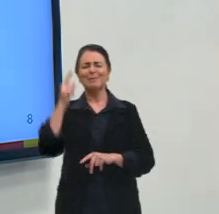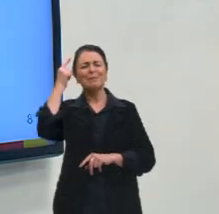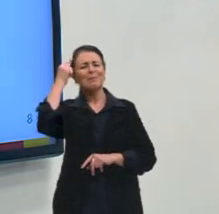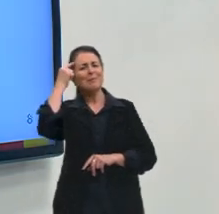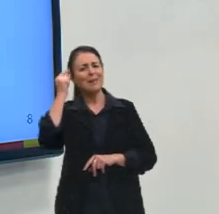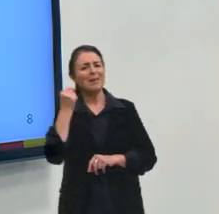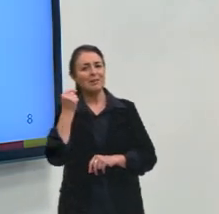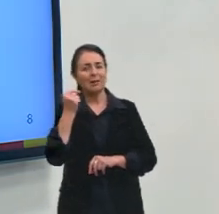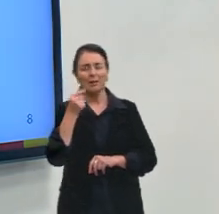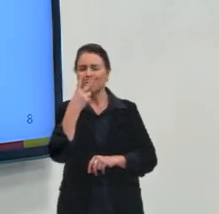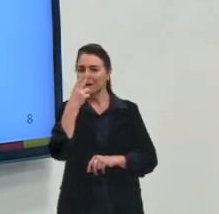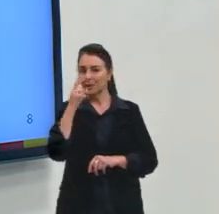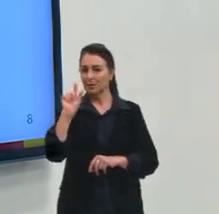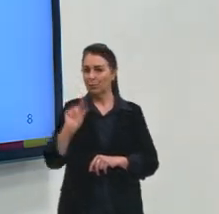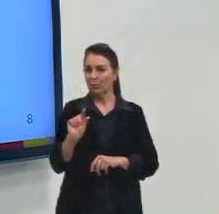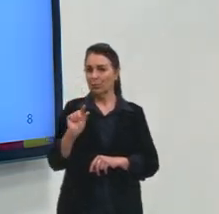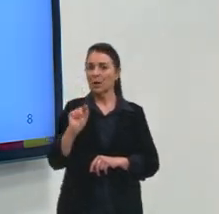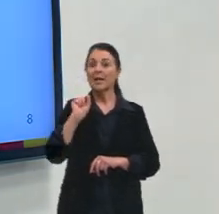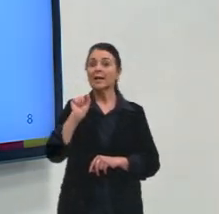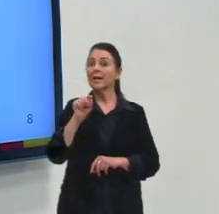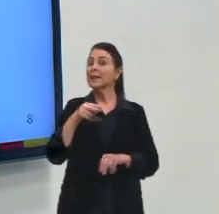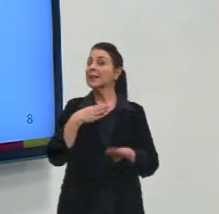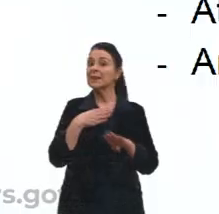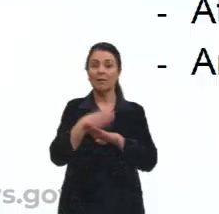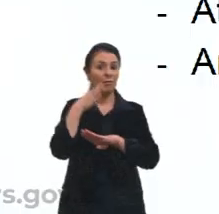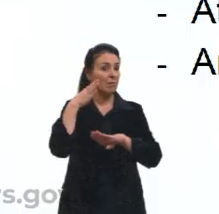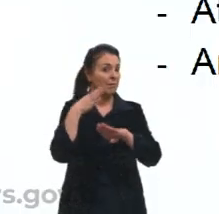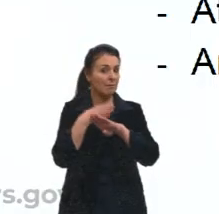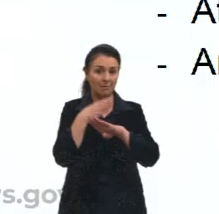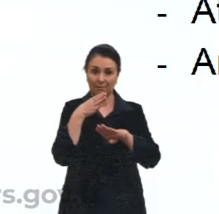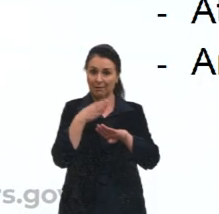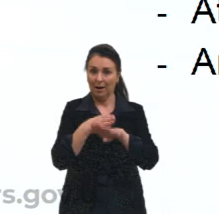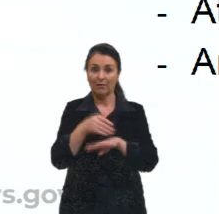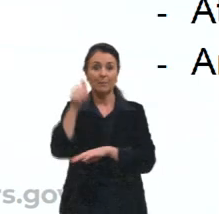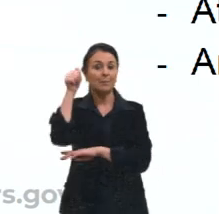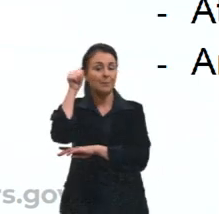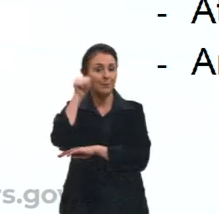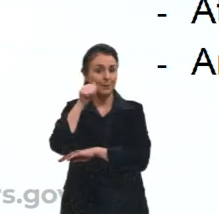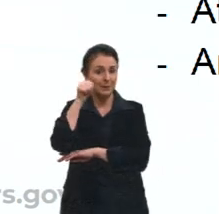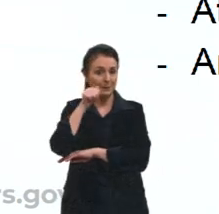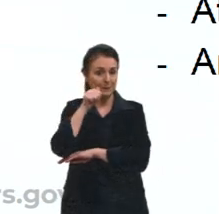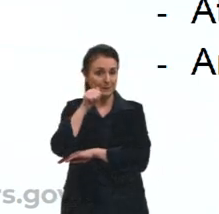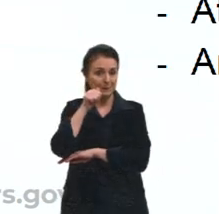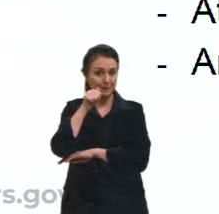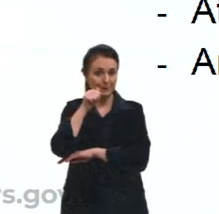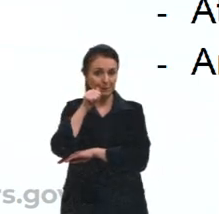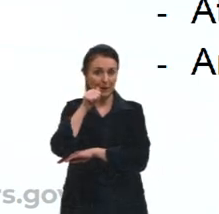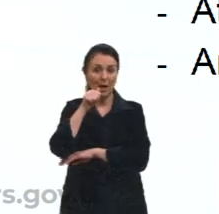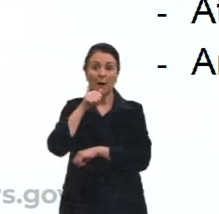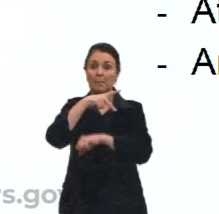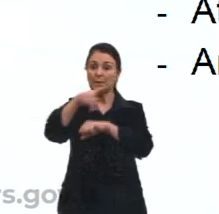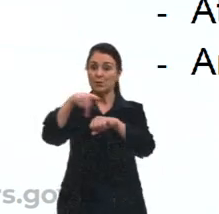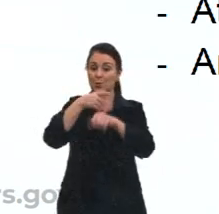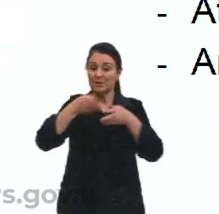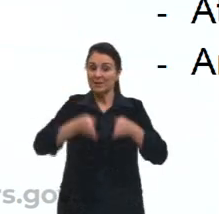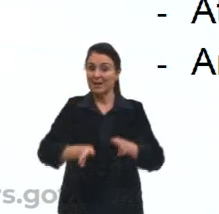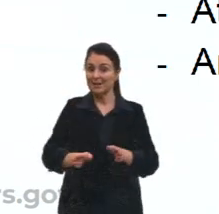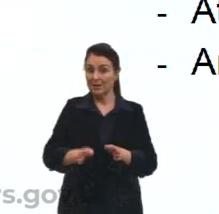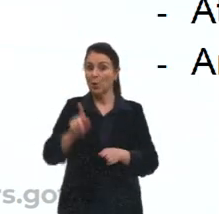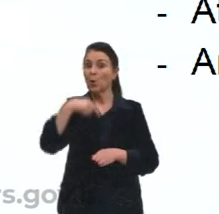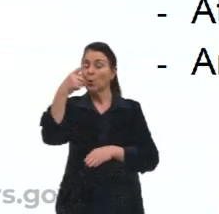parece muito pouco que é que tava de fora dessa cidadania mulheres e estrangeiros